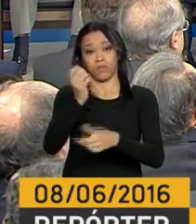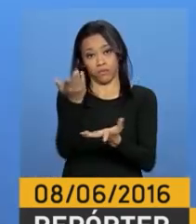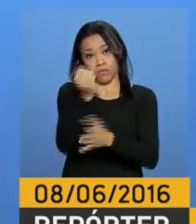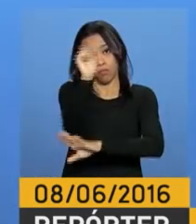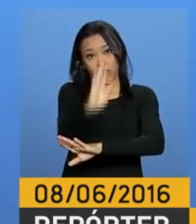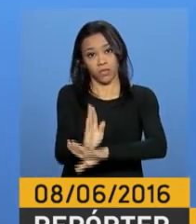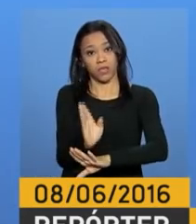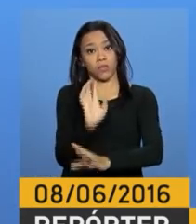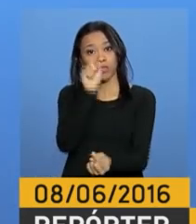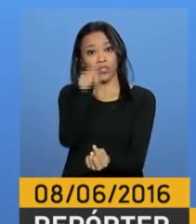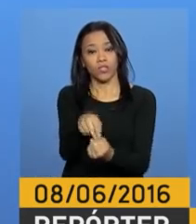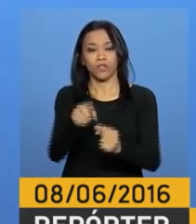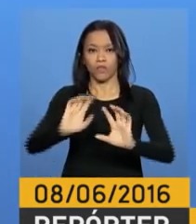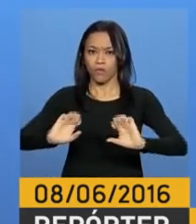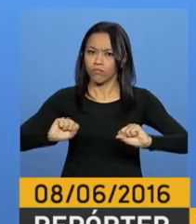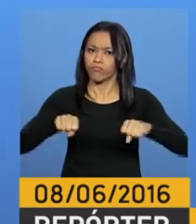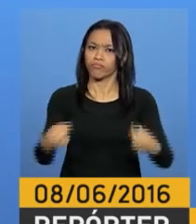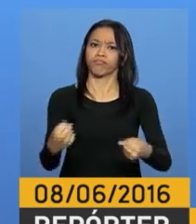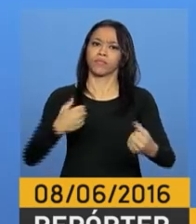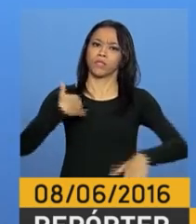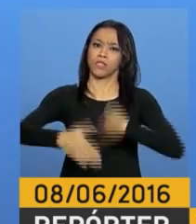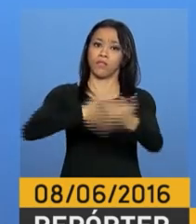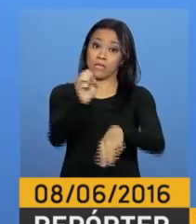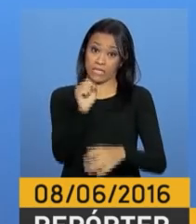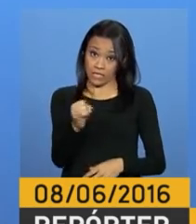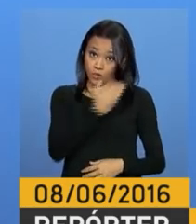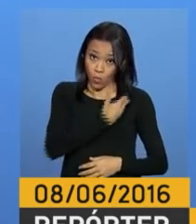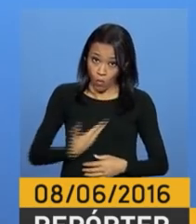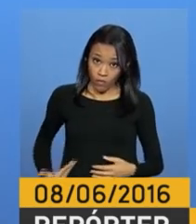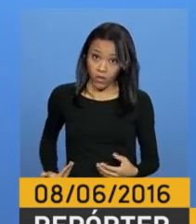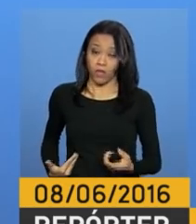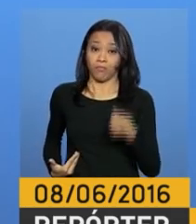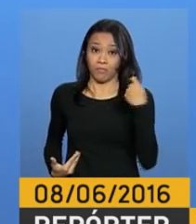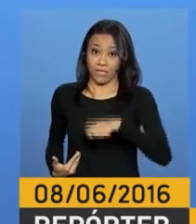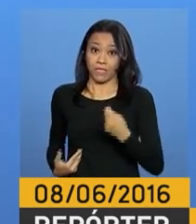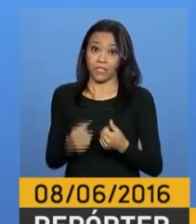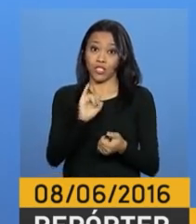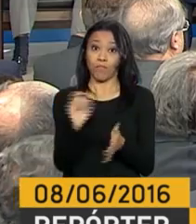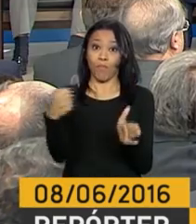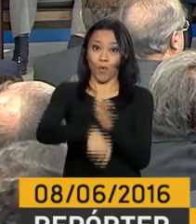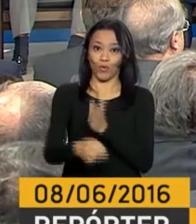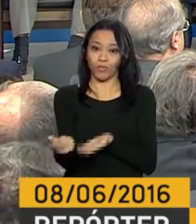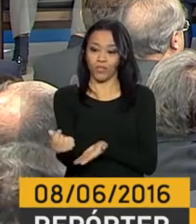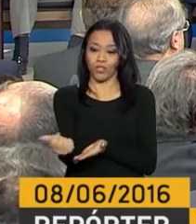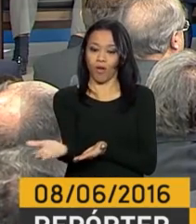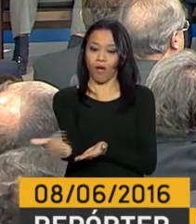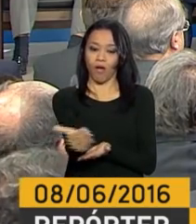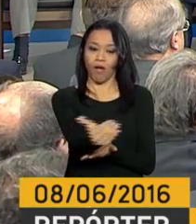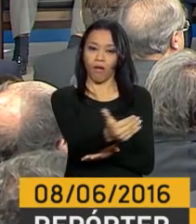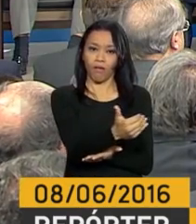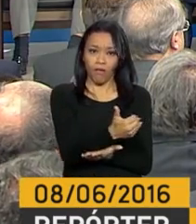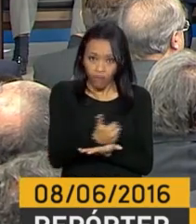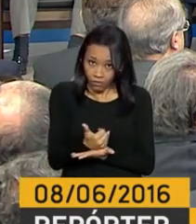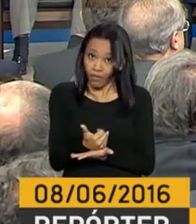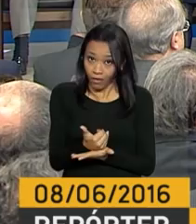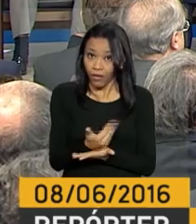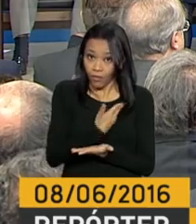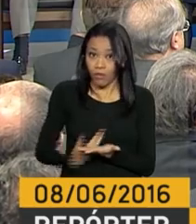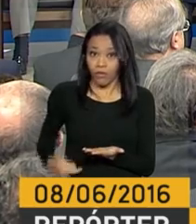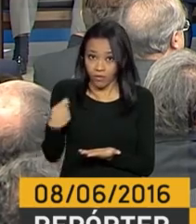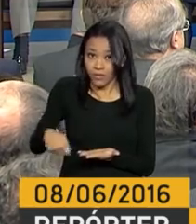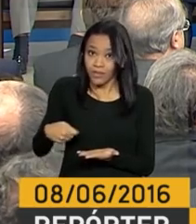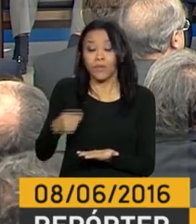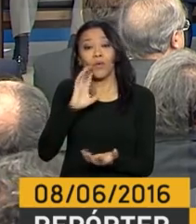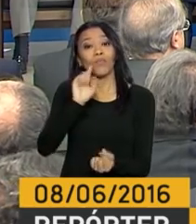crescimento se o governo precisa mais arrecadação Ministro mereles a solução é o crescimento que o